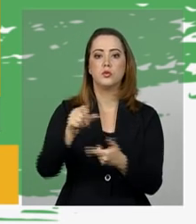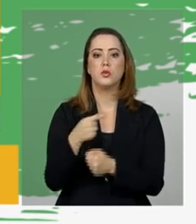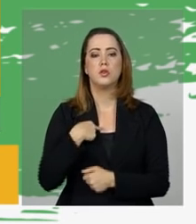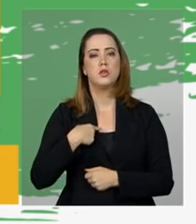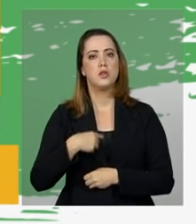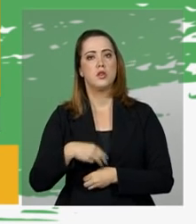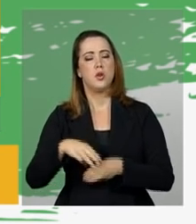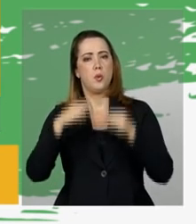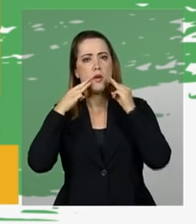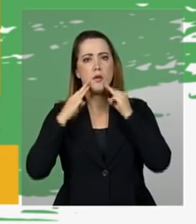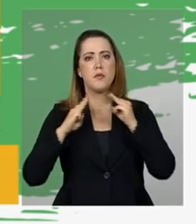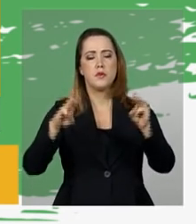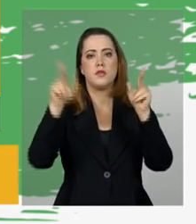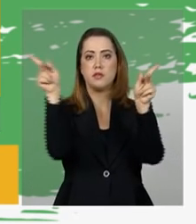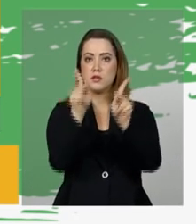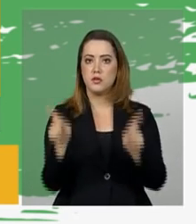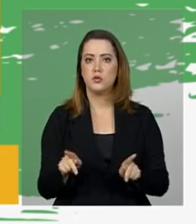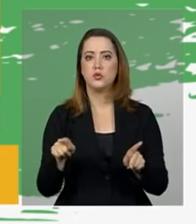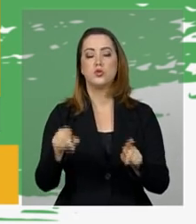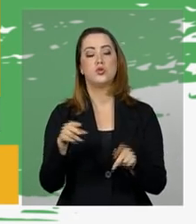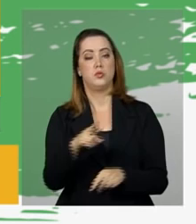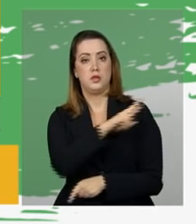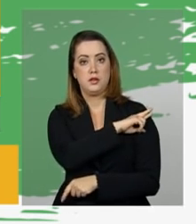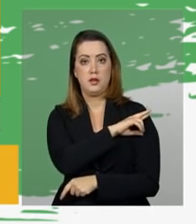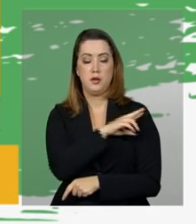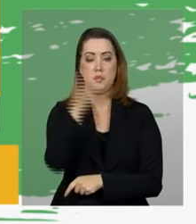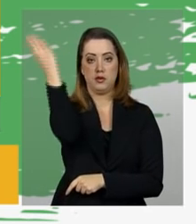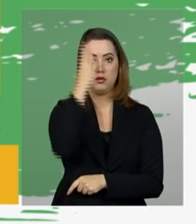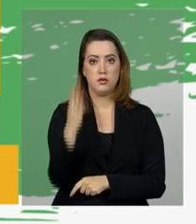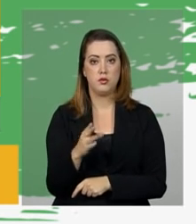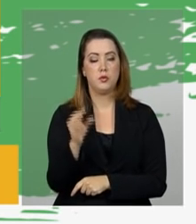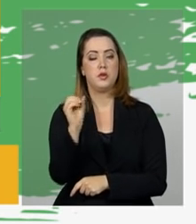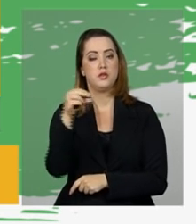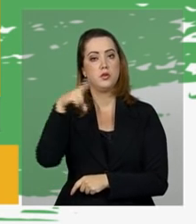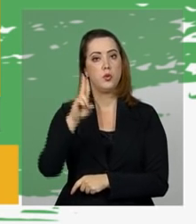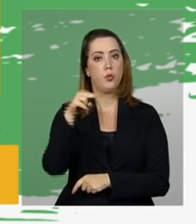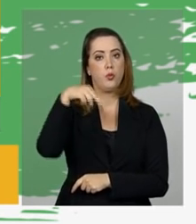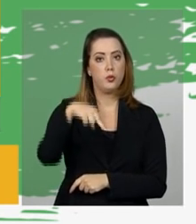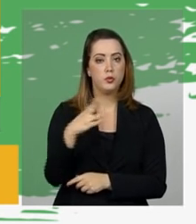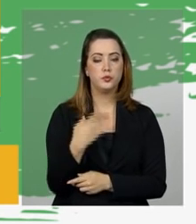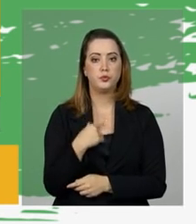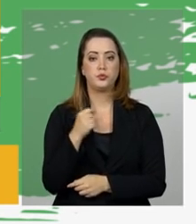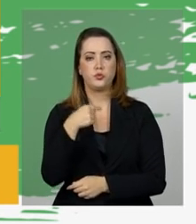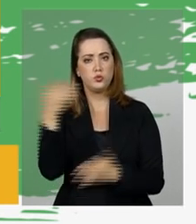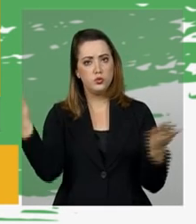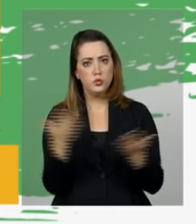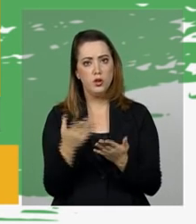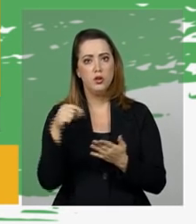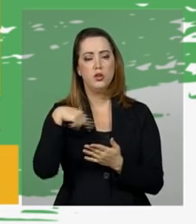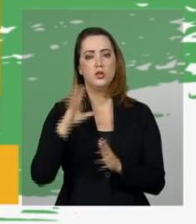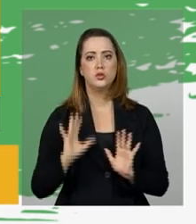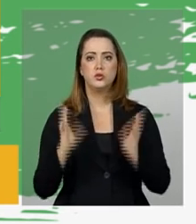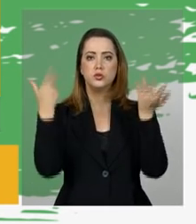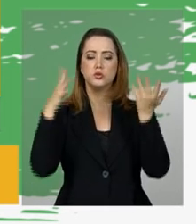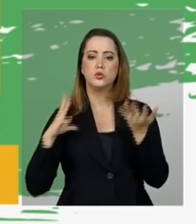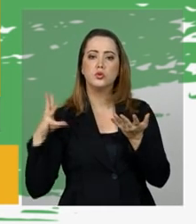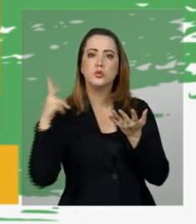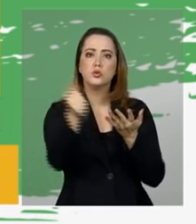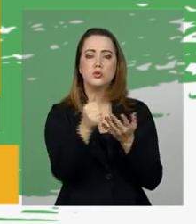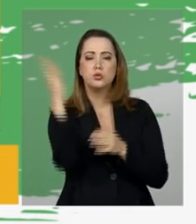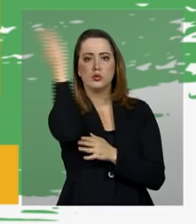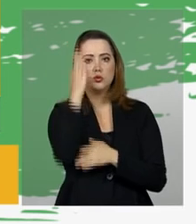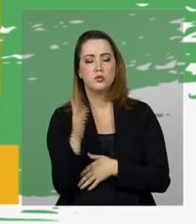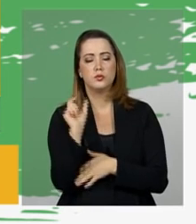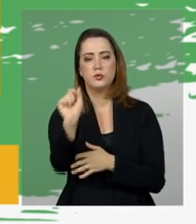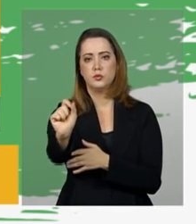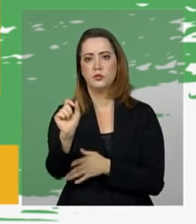paz pela ONU, representando o Brasil e a Força Aérea Brasileira. Hoje eu gostaria de celebrar com todas as brasileiras e